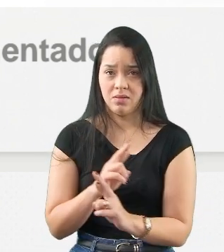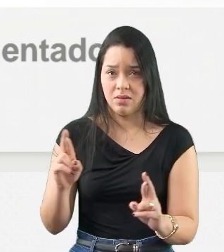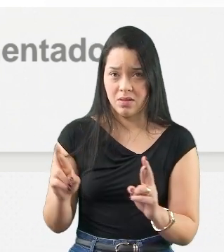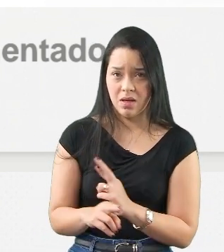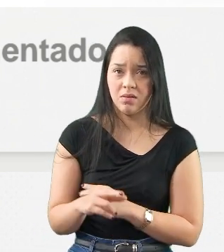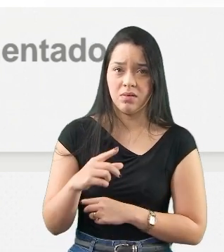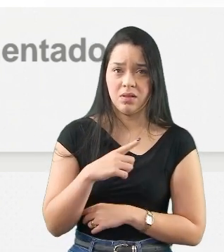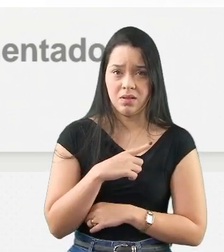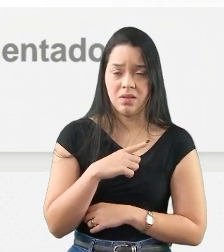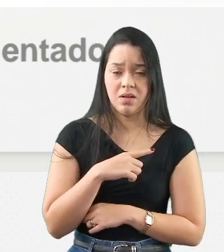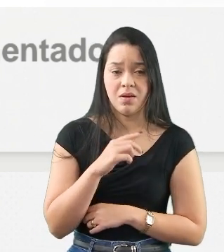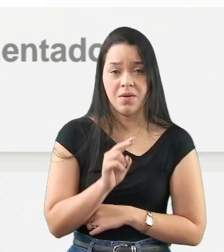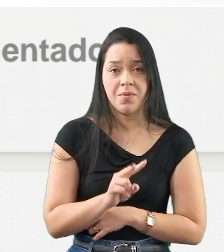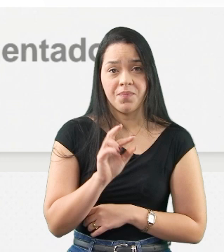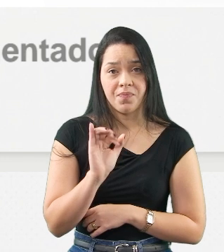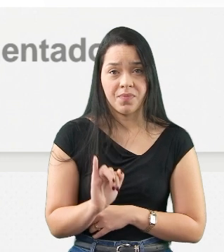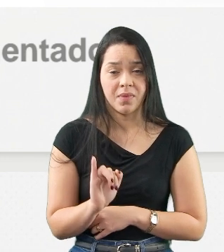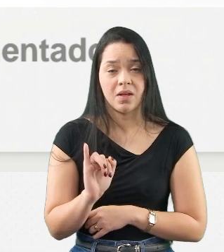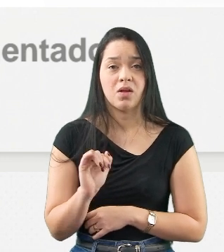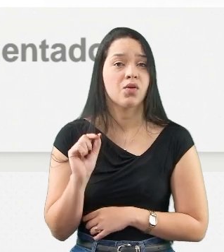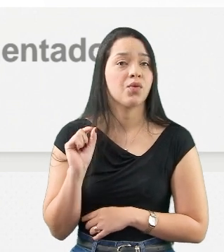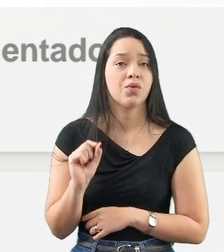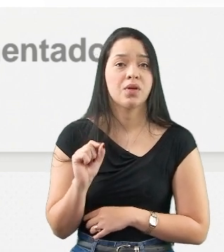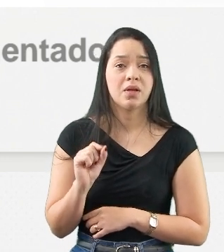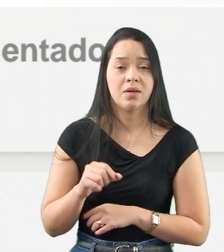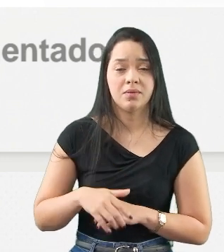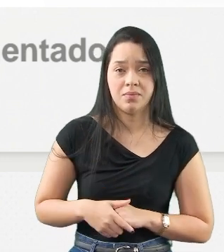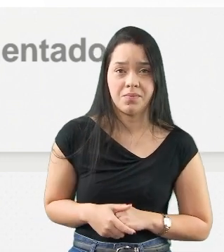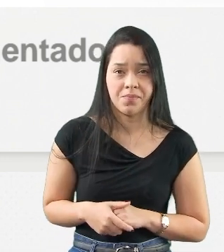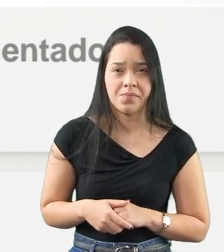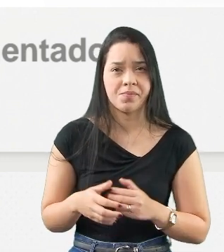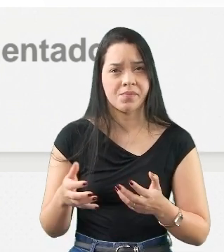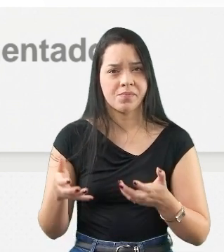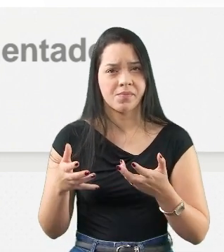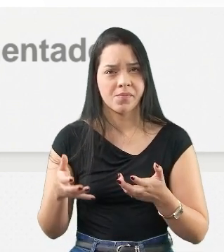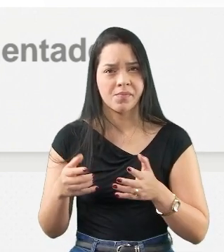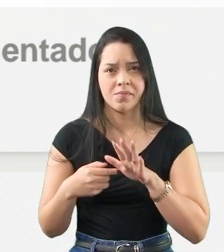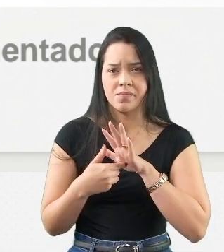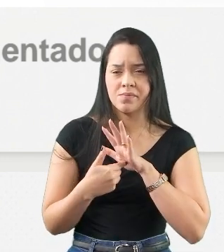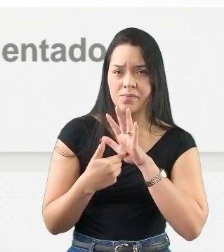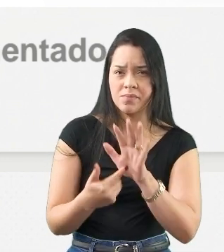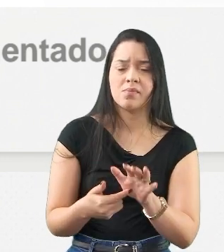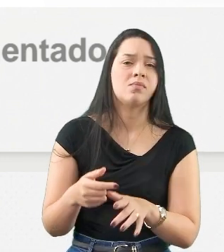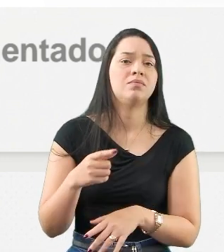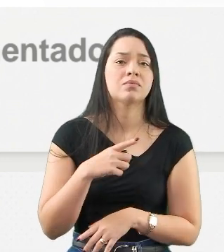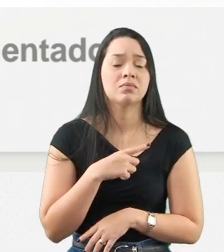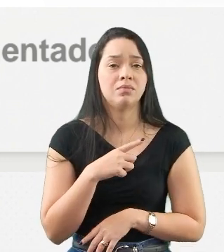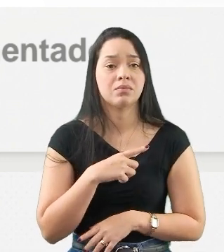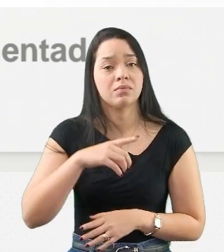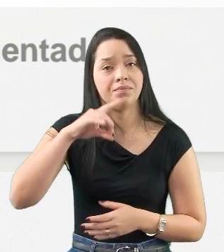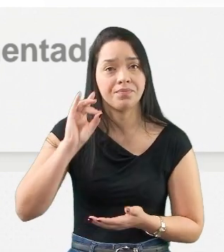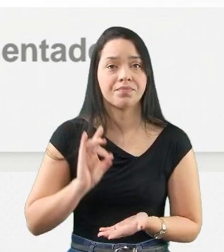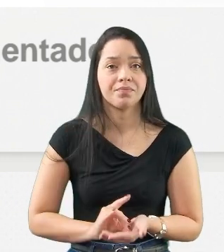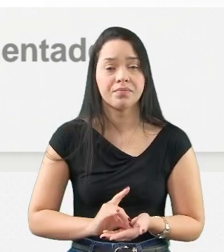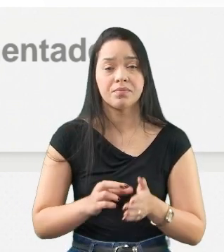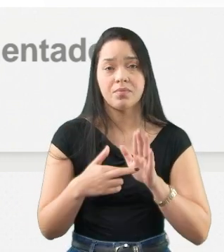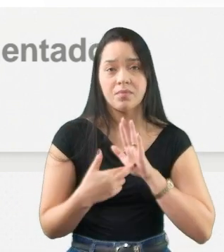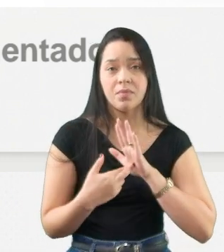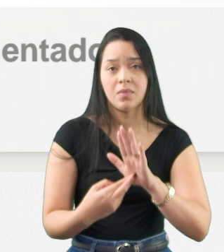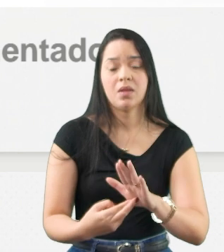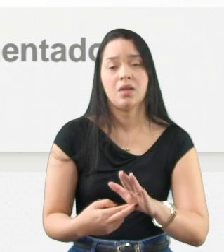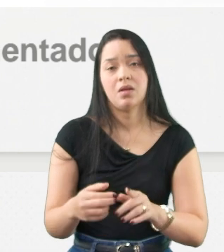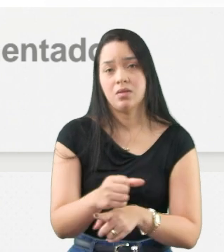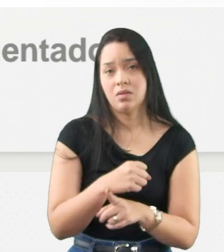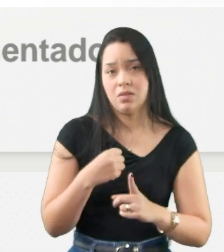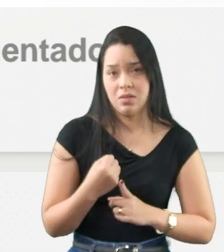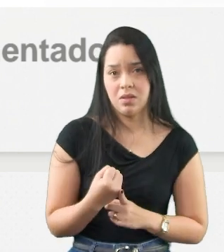estética literária, essa estética literária vai tentar retratar aquilo que de fato representa a